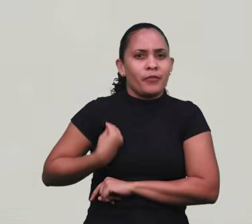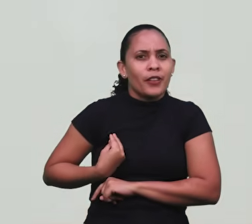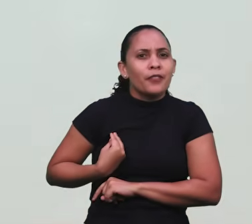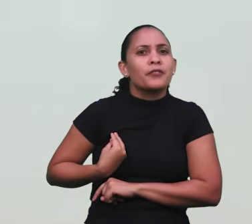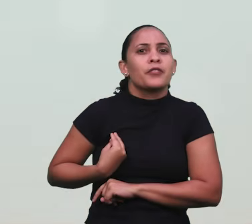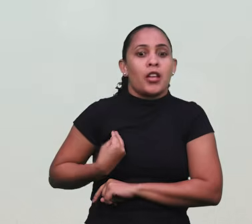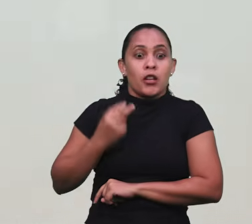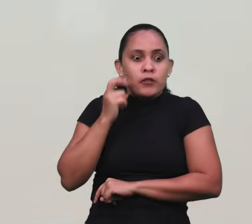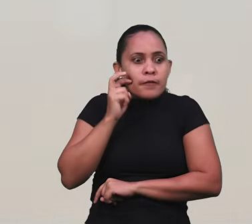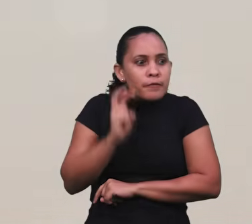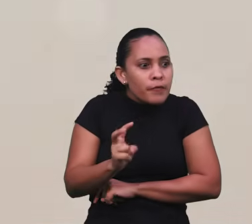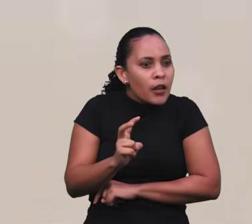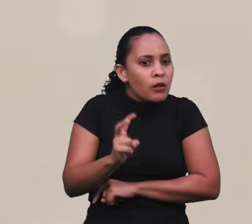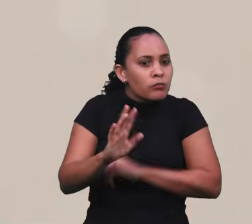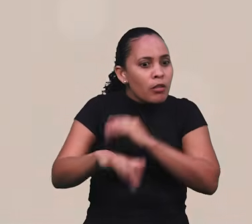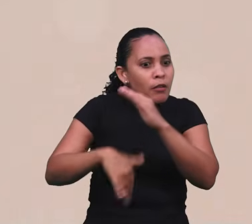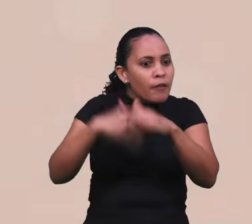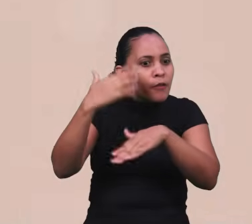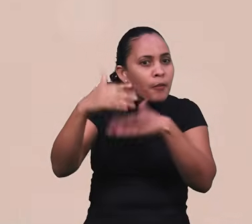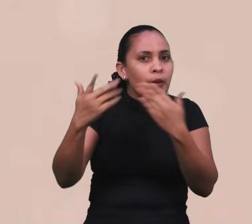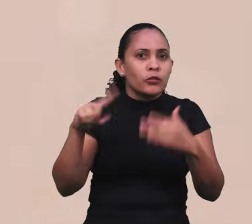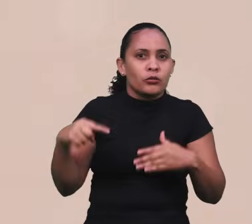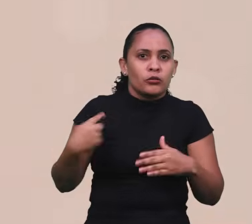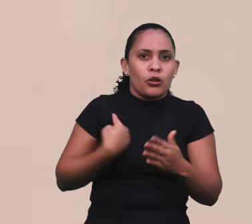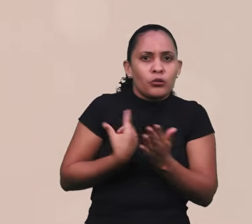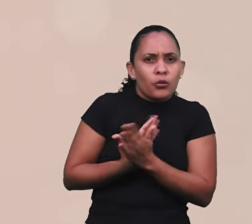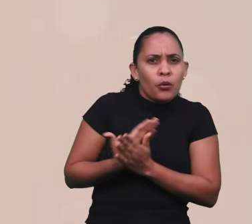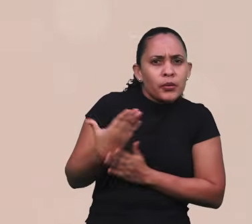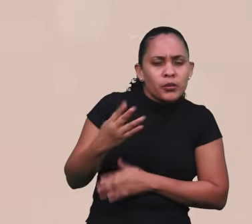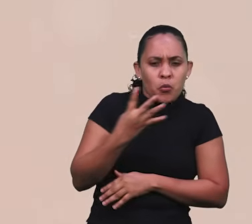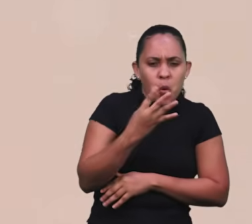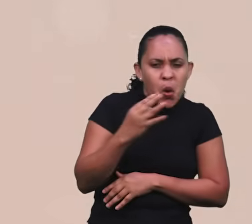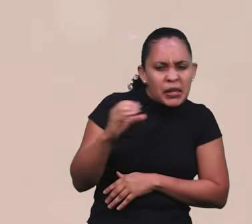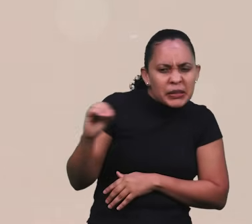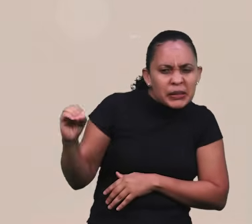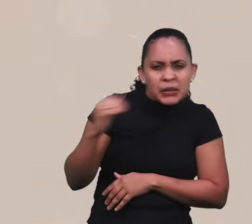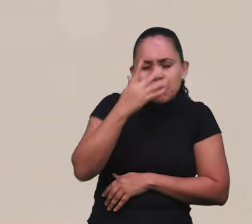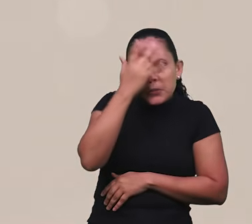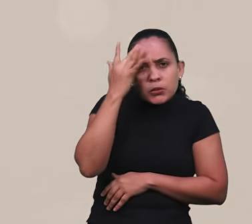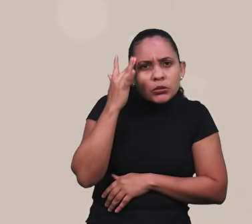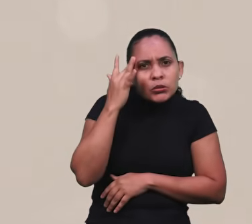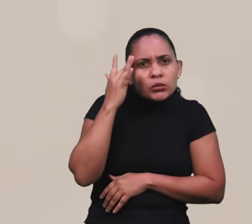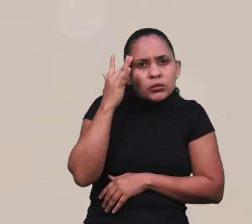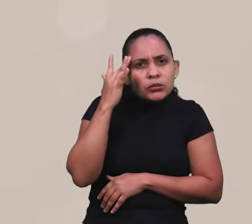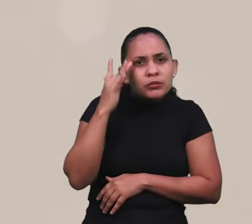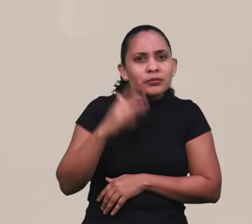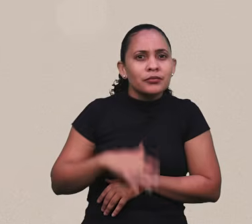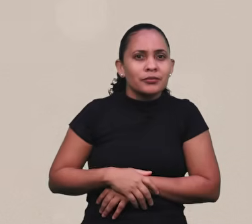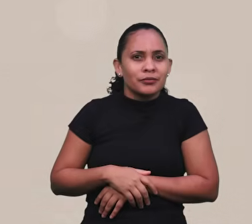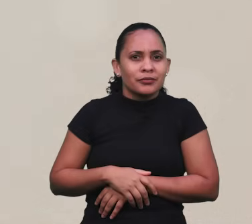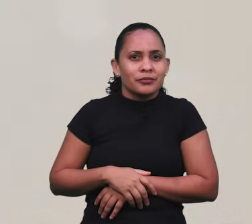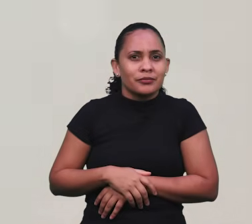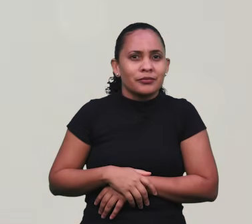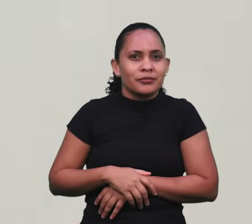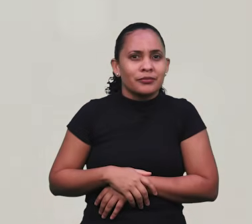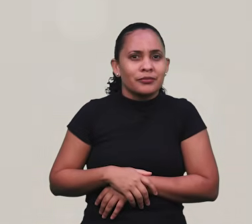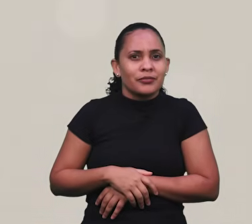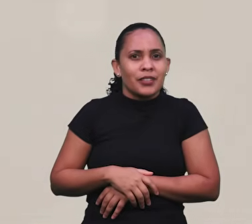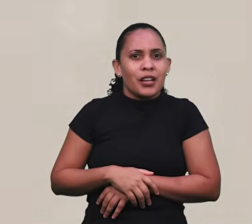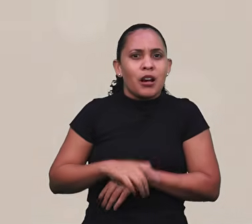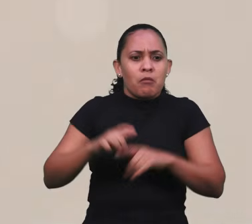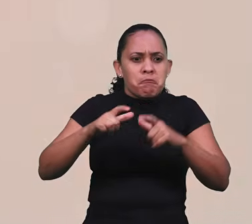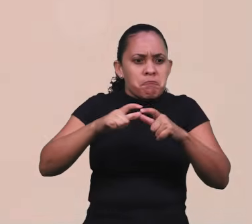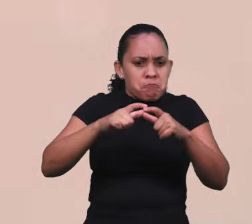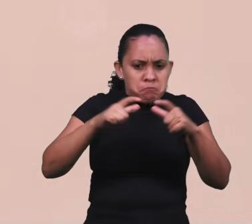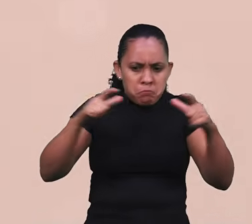o crescimento dessa obra. Começamos em 300, 400 pessoas, hoje tem milhões. Isso é